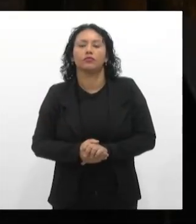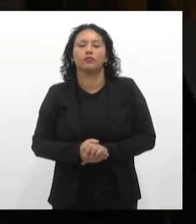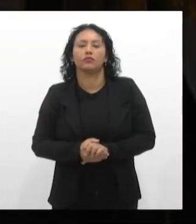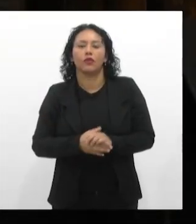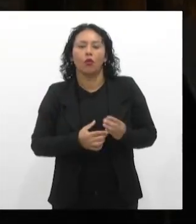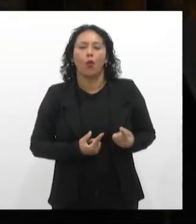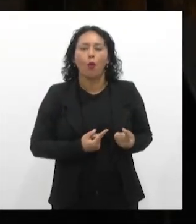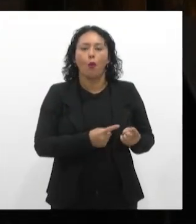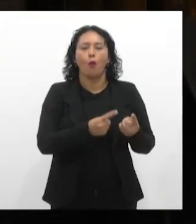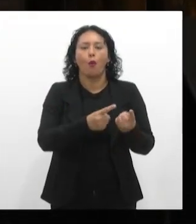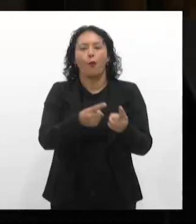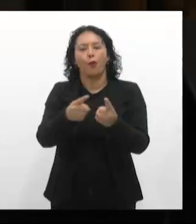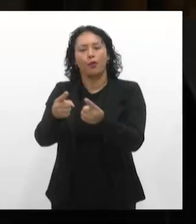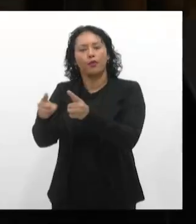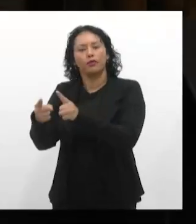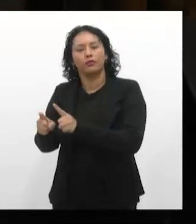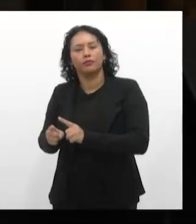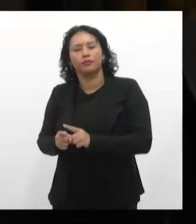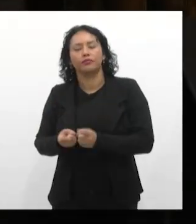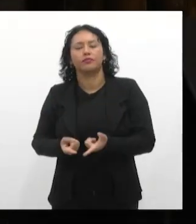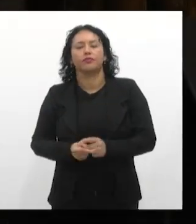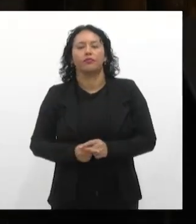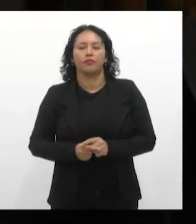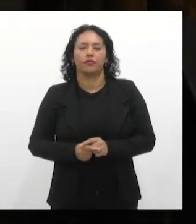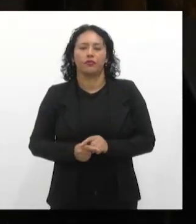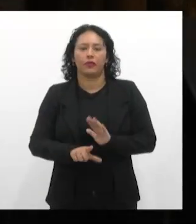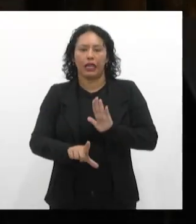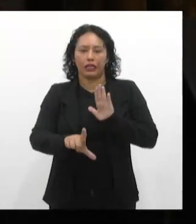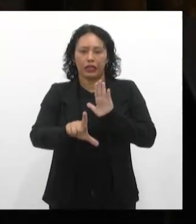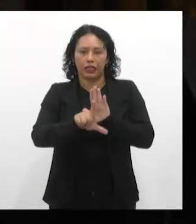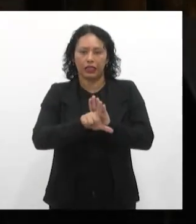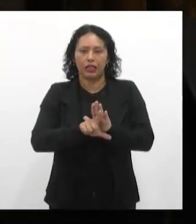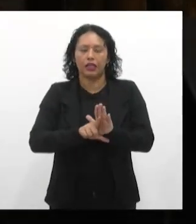dispositivos da lei da partilha,